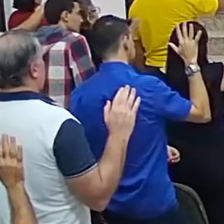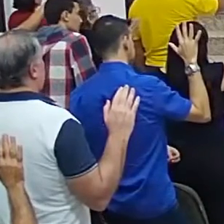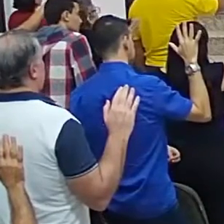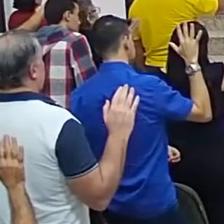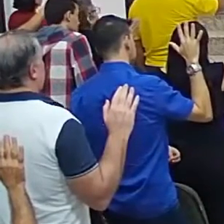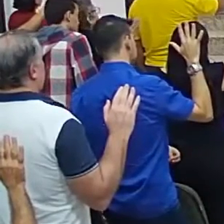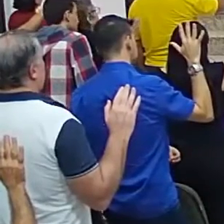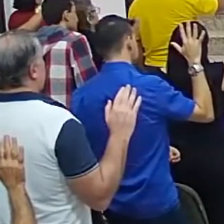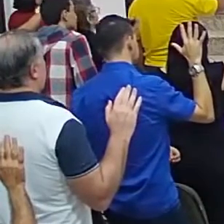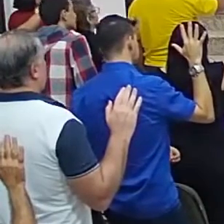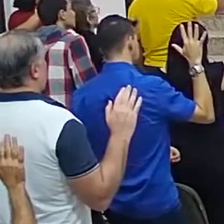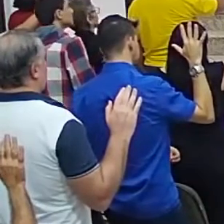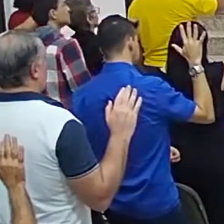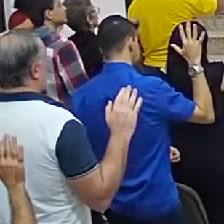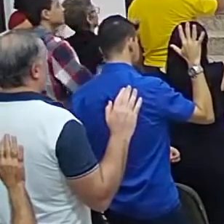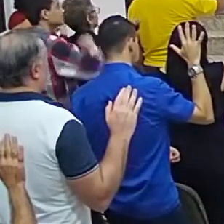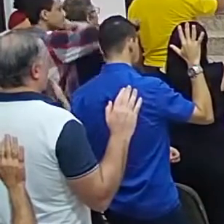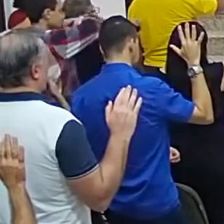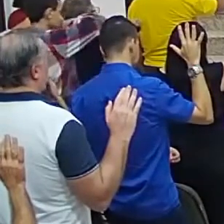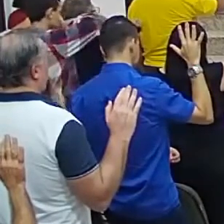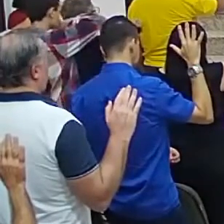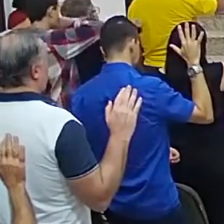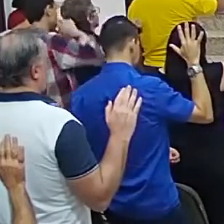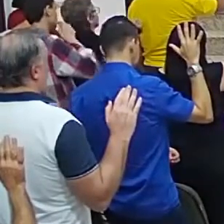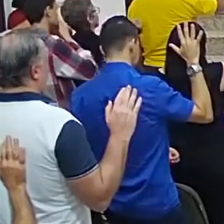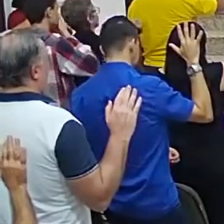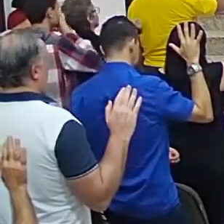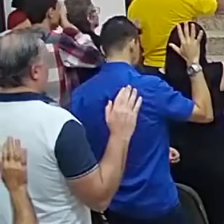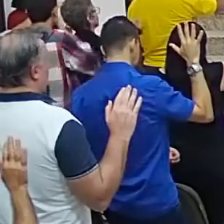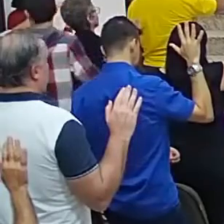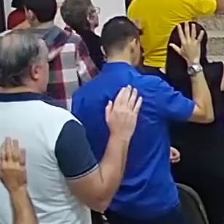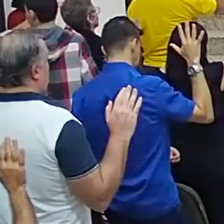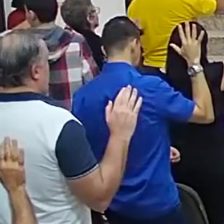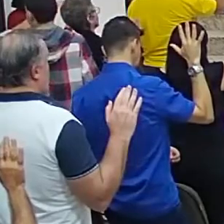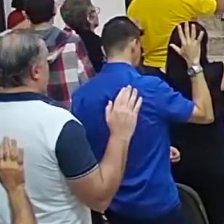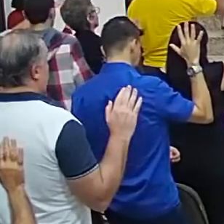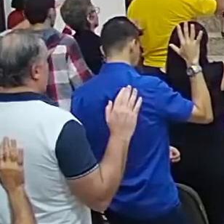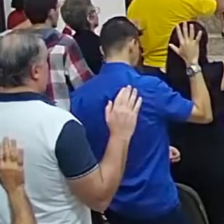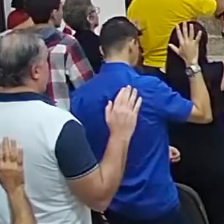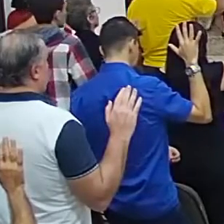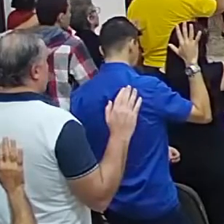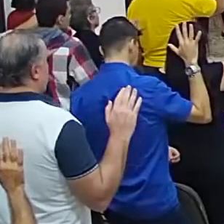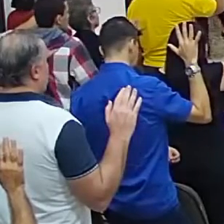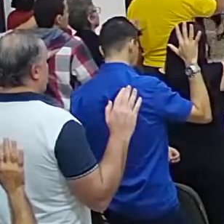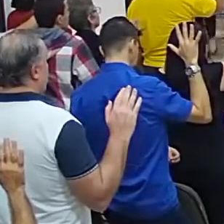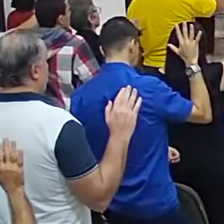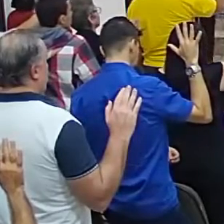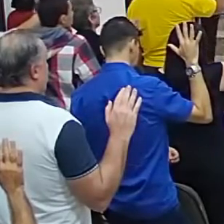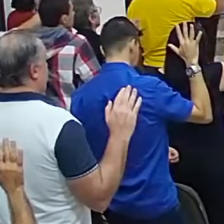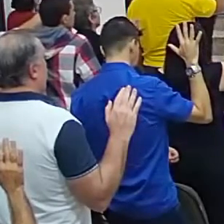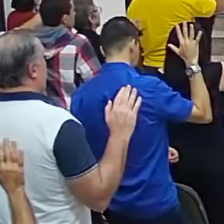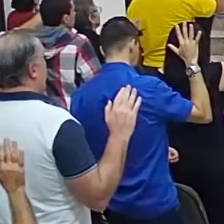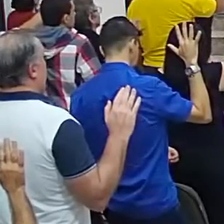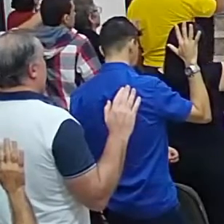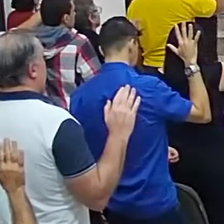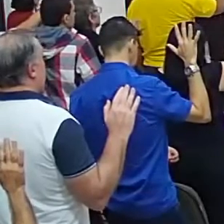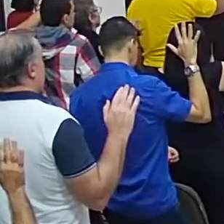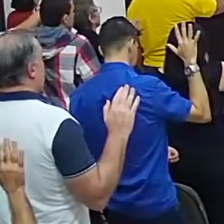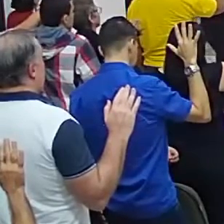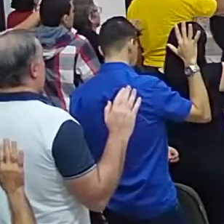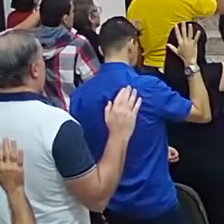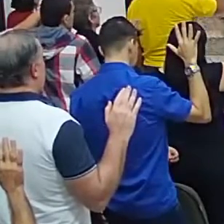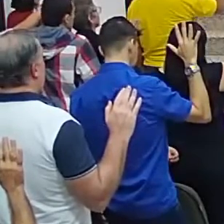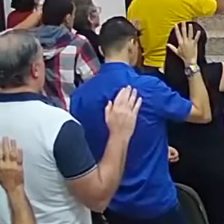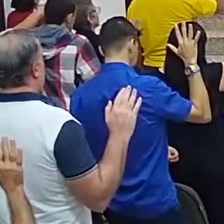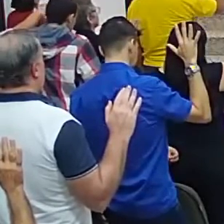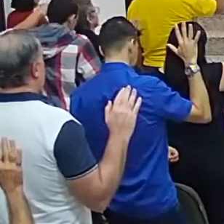corroborem para o crescimento e para benção desse pequenino já está nas tuas mãos para tua honra toda glória e teu louvor